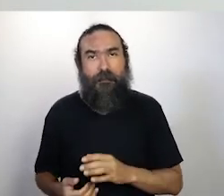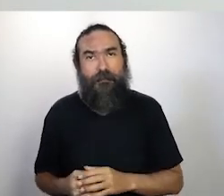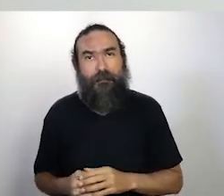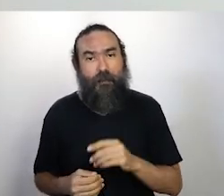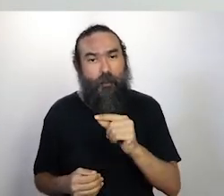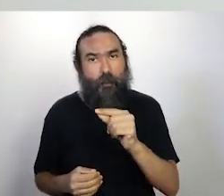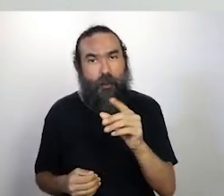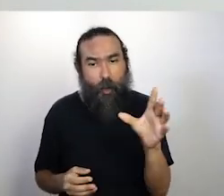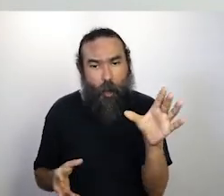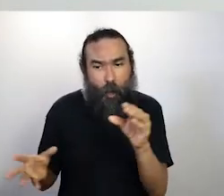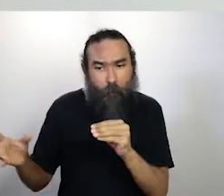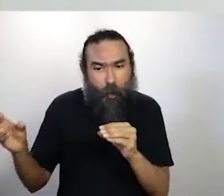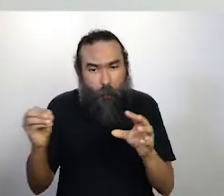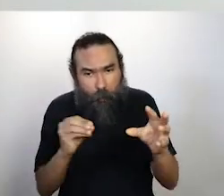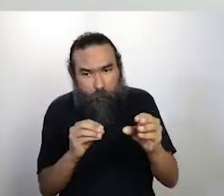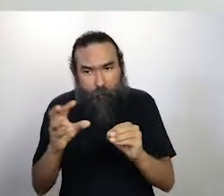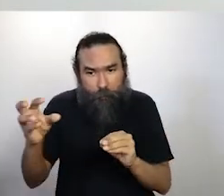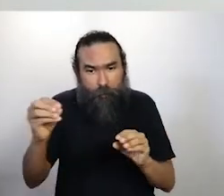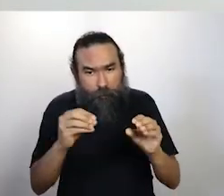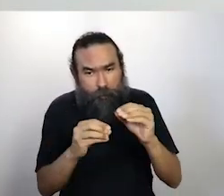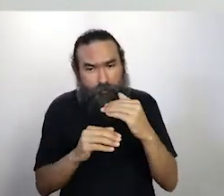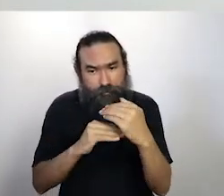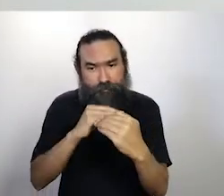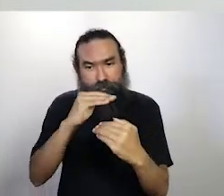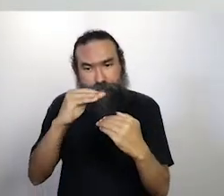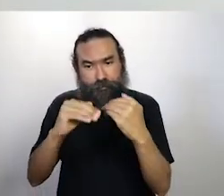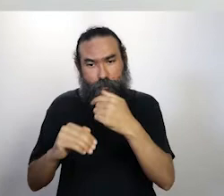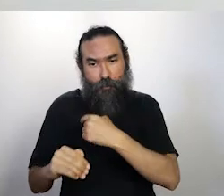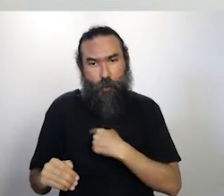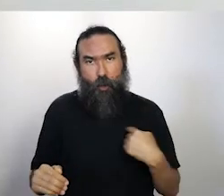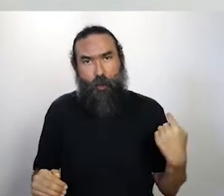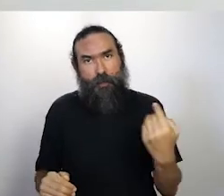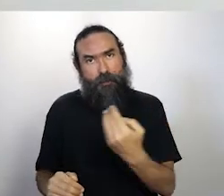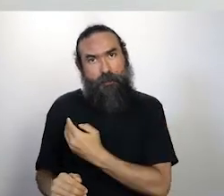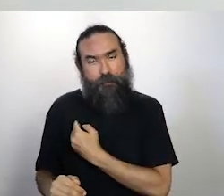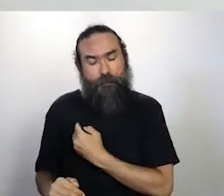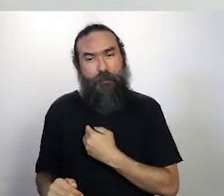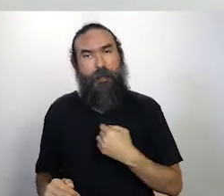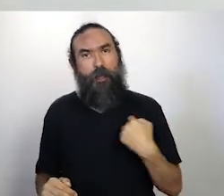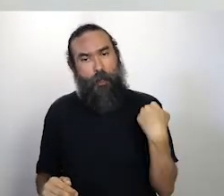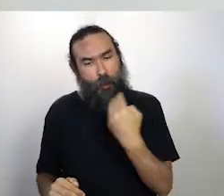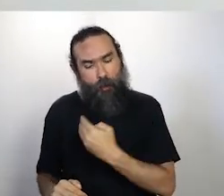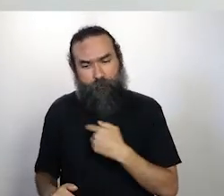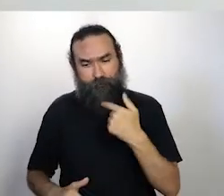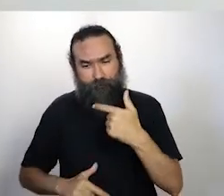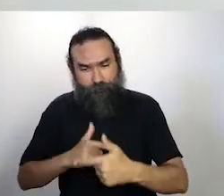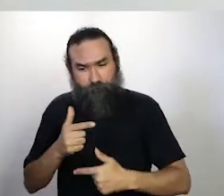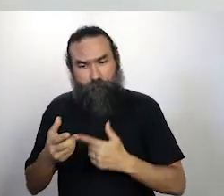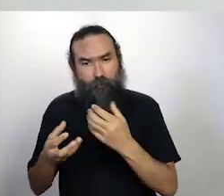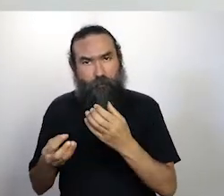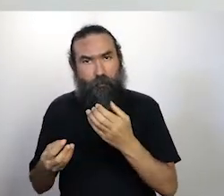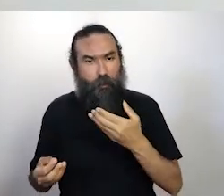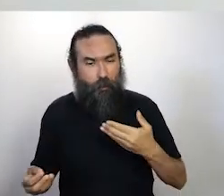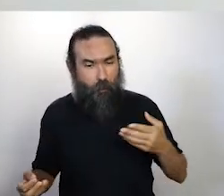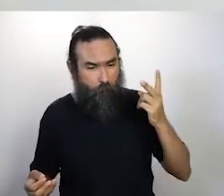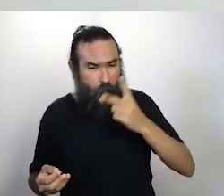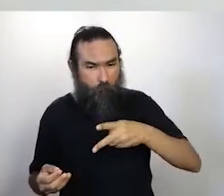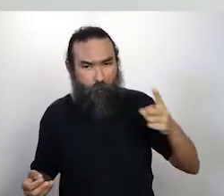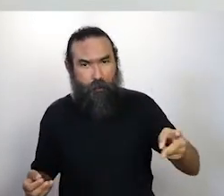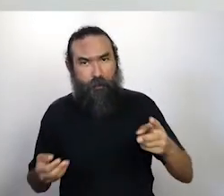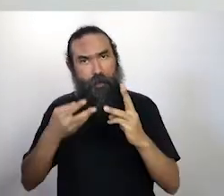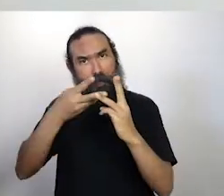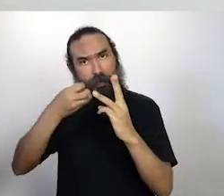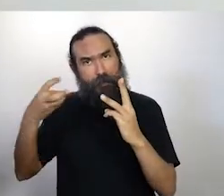é um complemento para a nossa formação, né? Existe uma luta muito grande aqui dos professores indígenas aqui